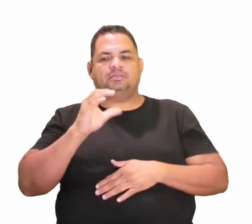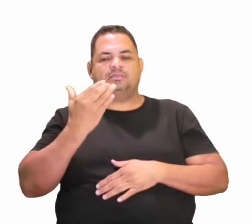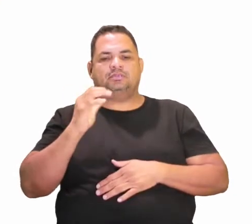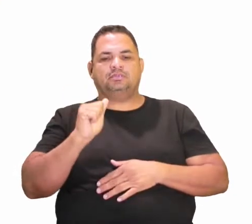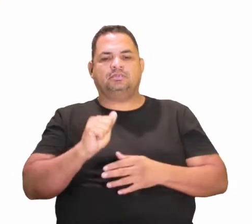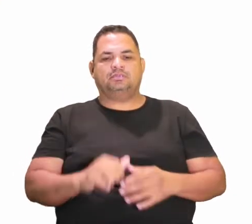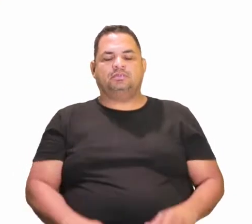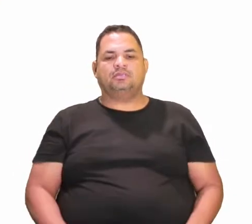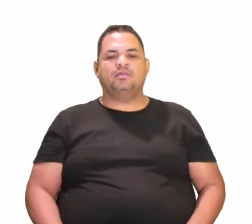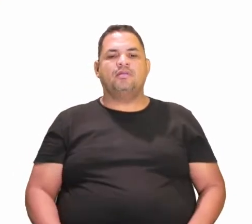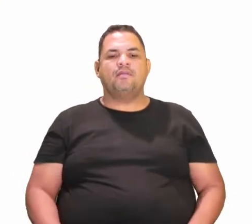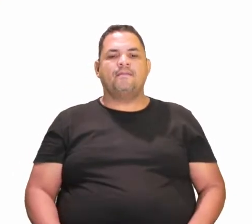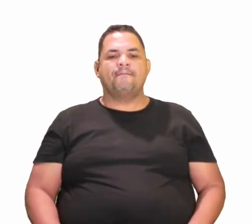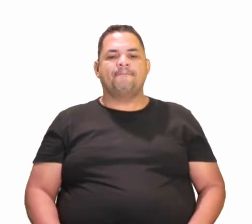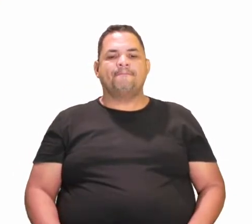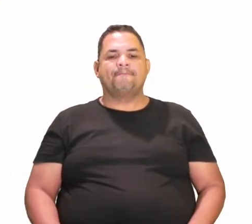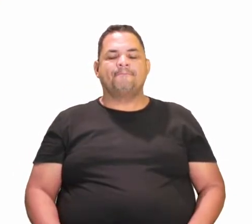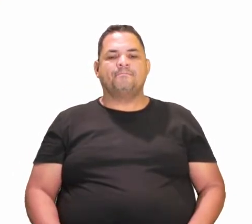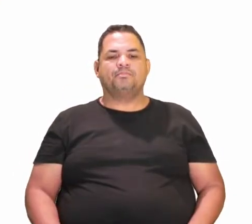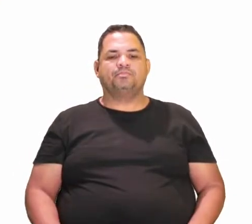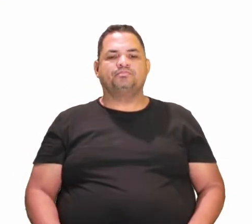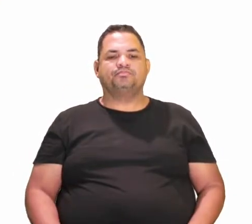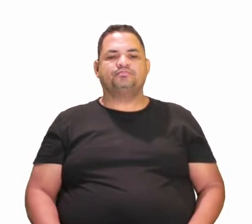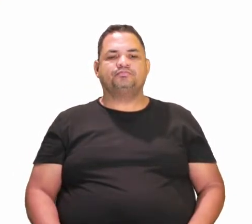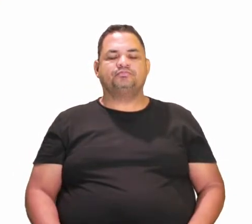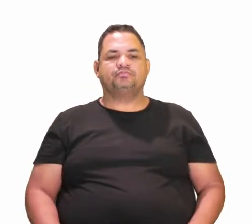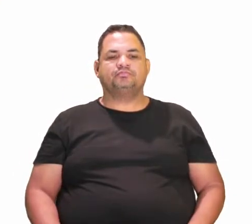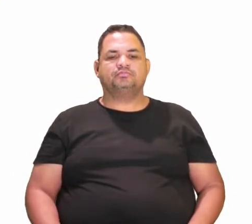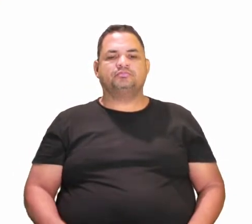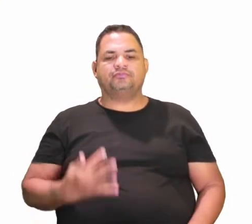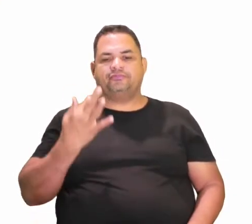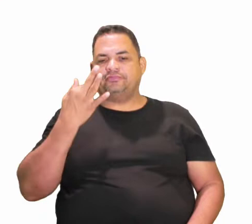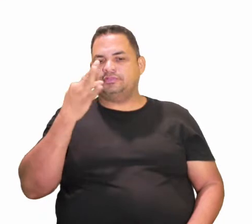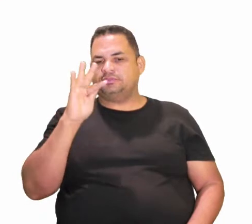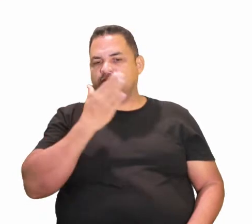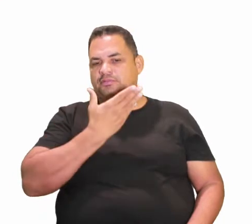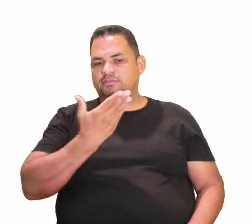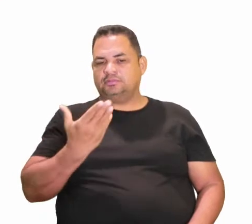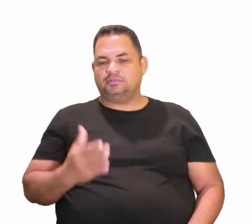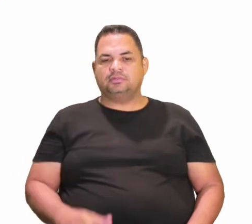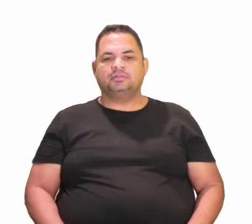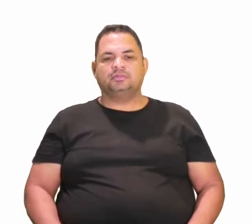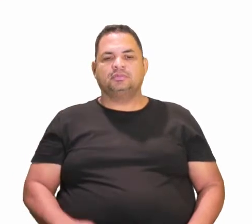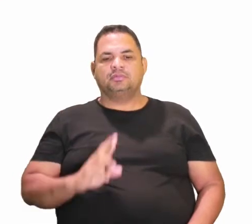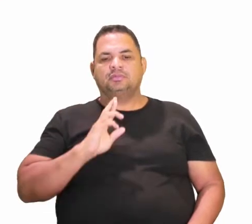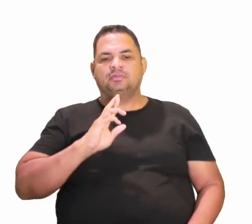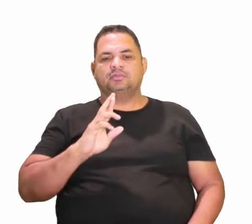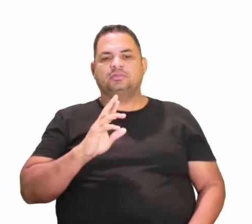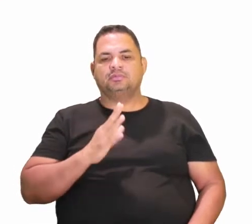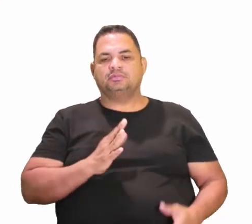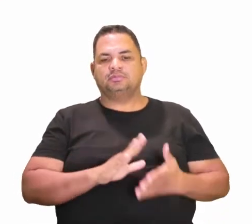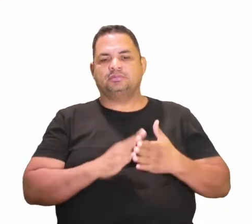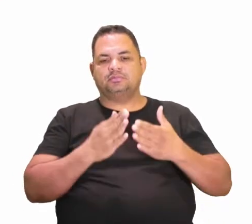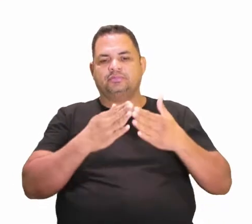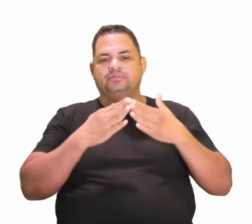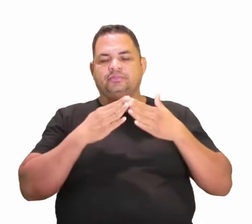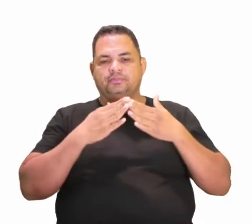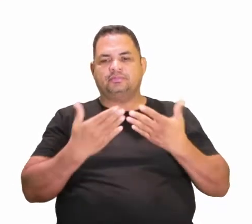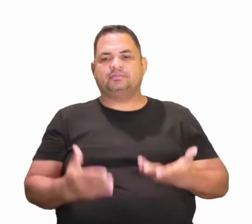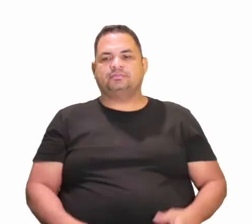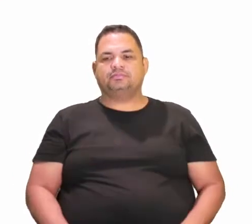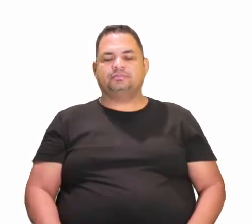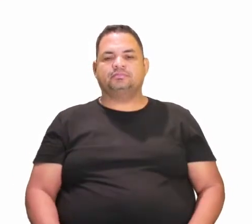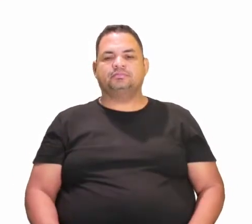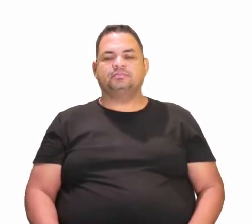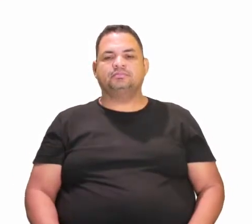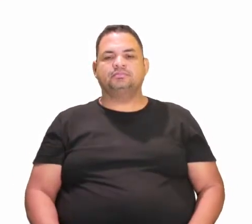ar Vip que é uma sigla em francês que seria responder que eu não sei falar direito